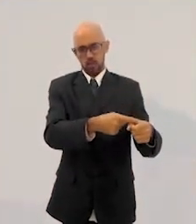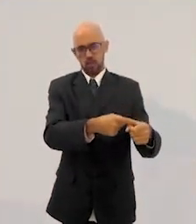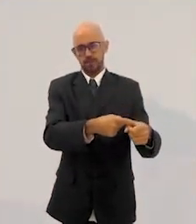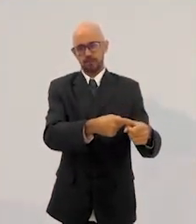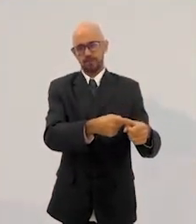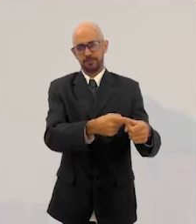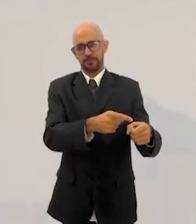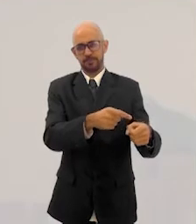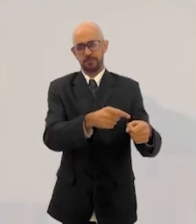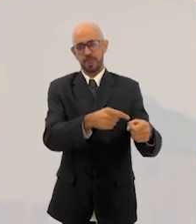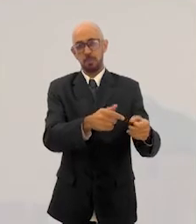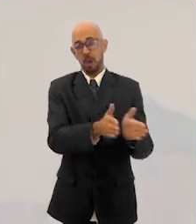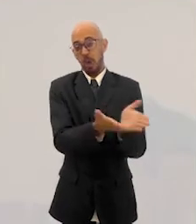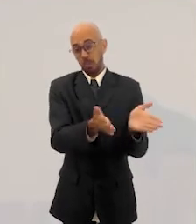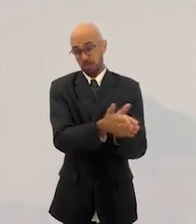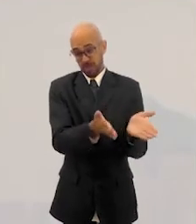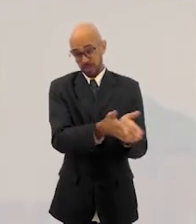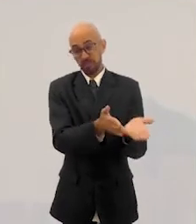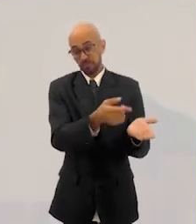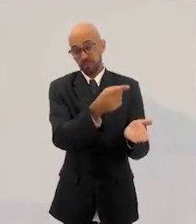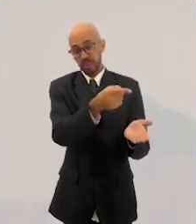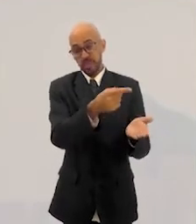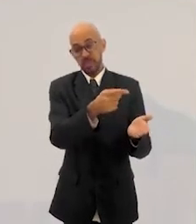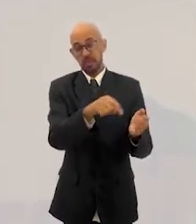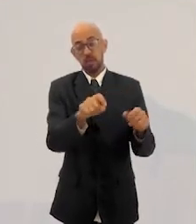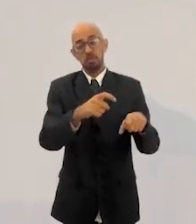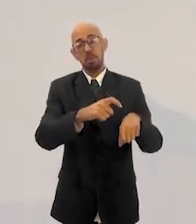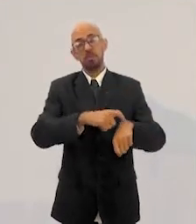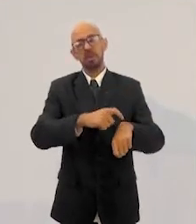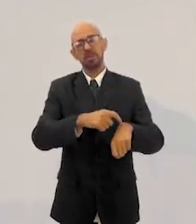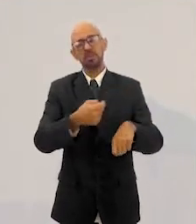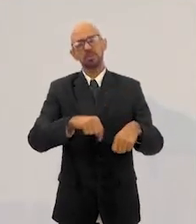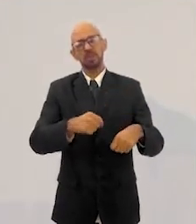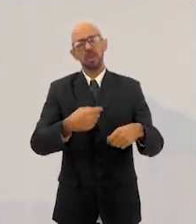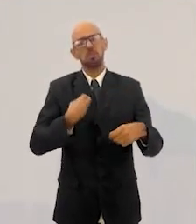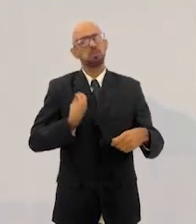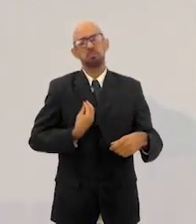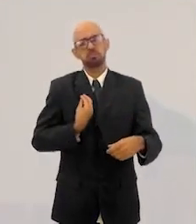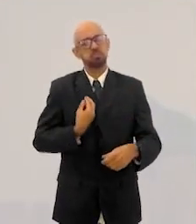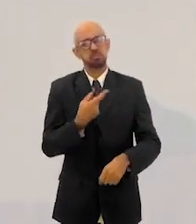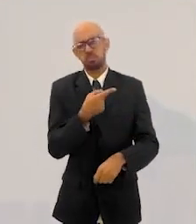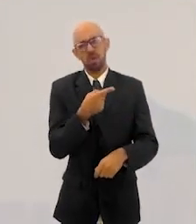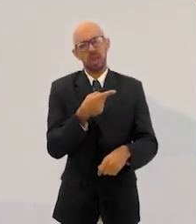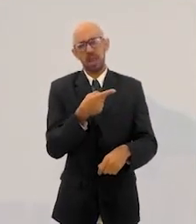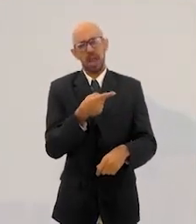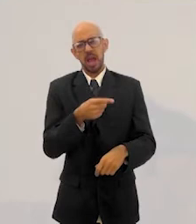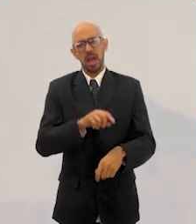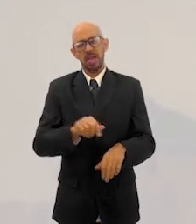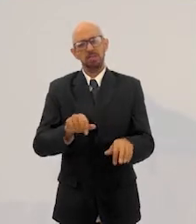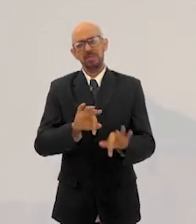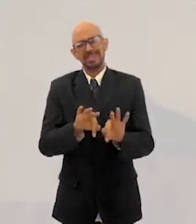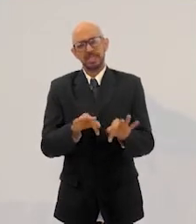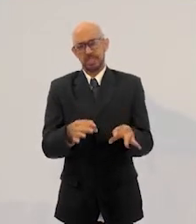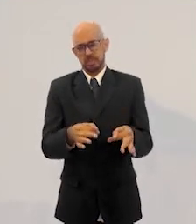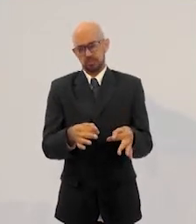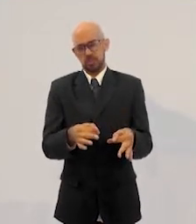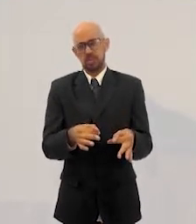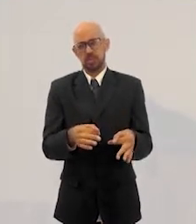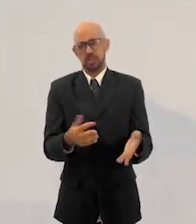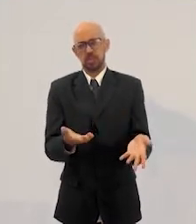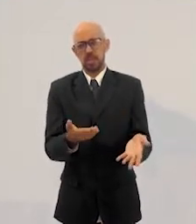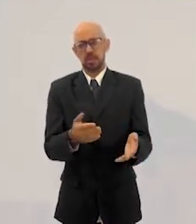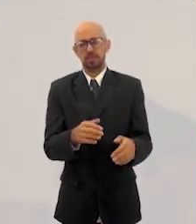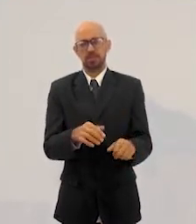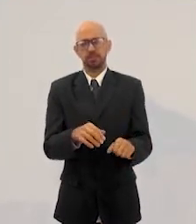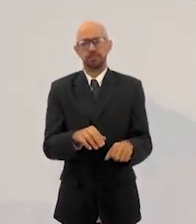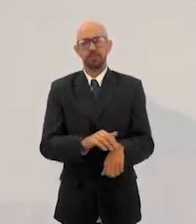Salvador, em que na época, né, que eu vivi lá, era um bairro simples, não era um bairro pobre. Como às vezes a